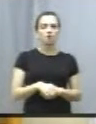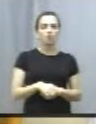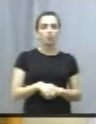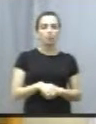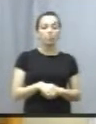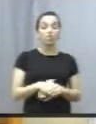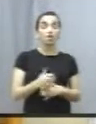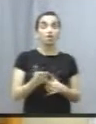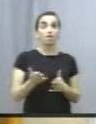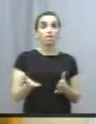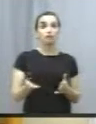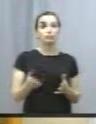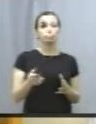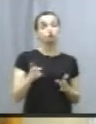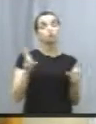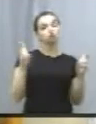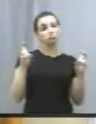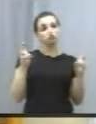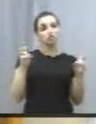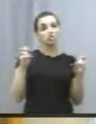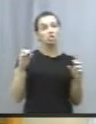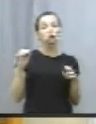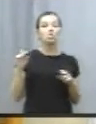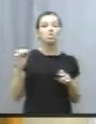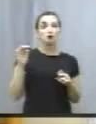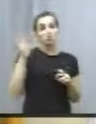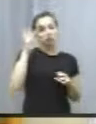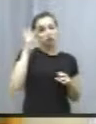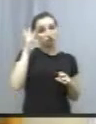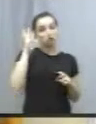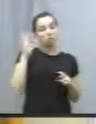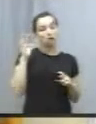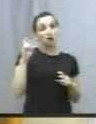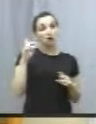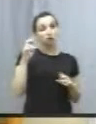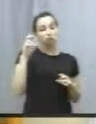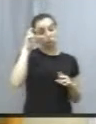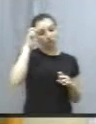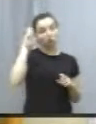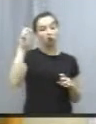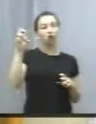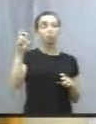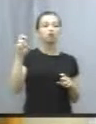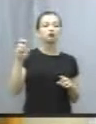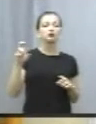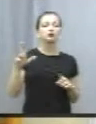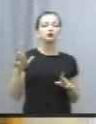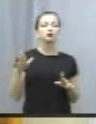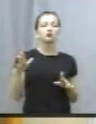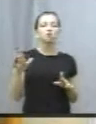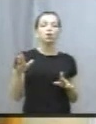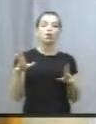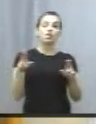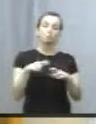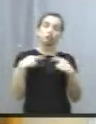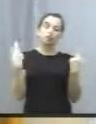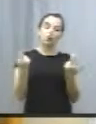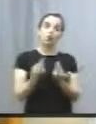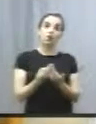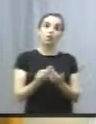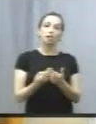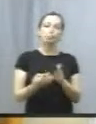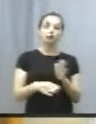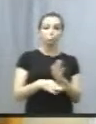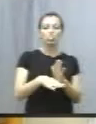Quanto um assunto interessante, que até agora não foi tocado nessa Câmara, na reunião de hoje, que parece que vai fazer pauta, é o aumento